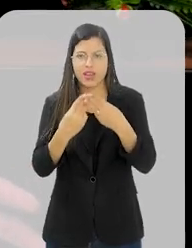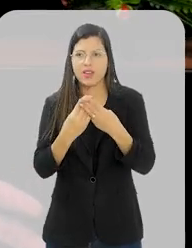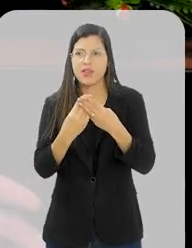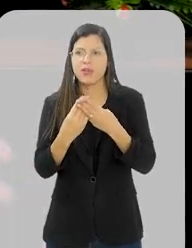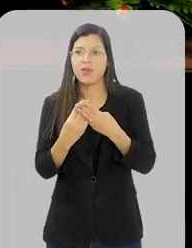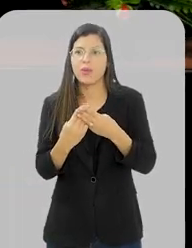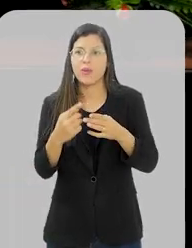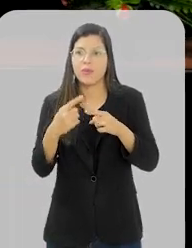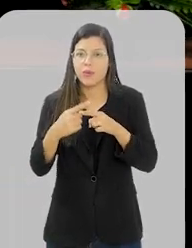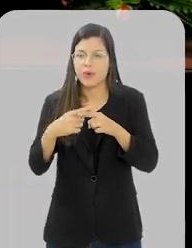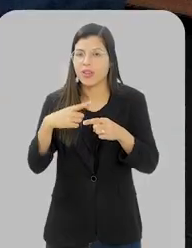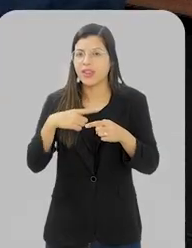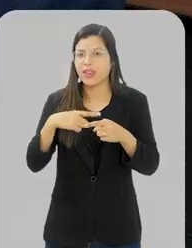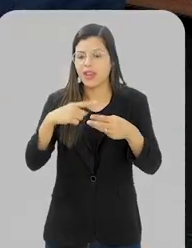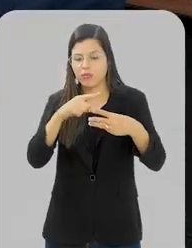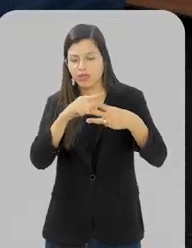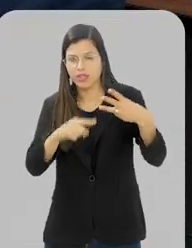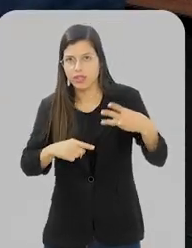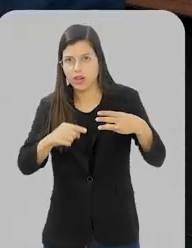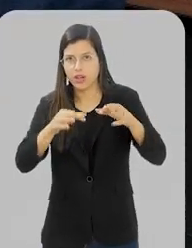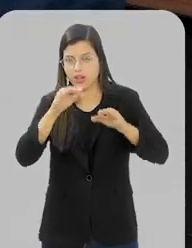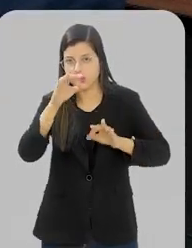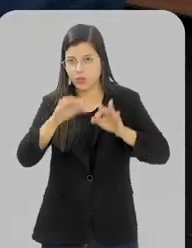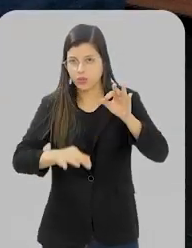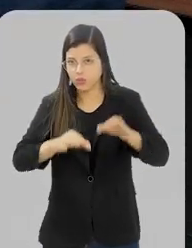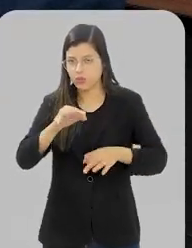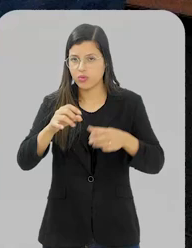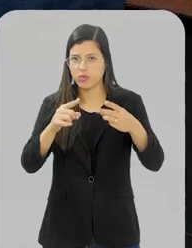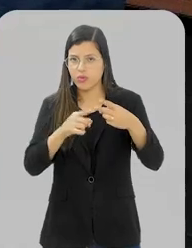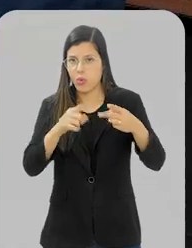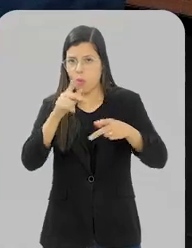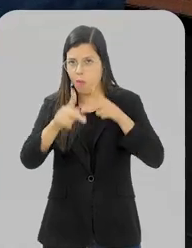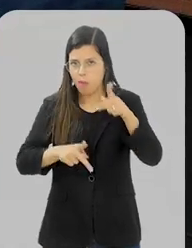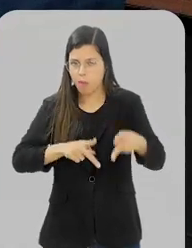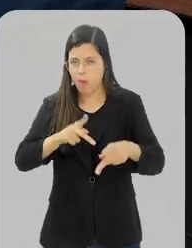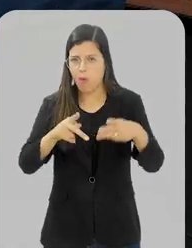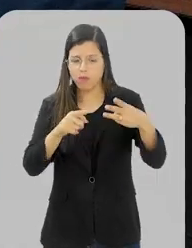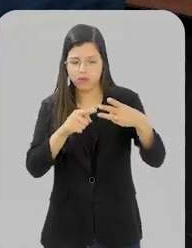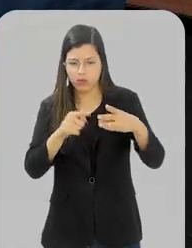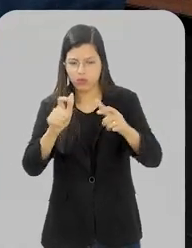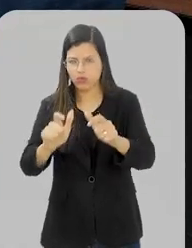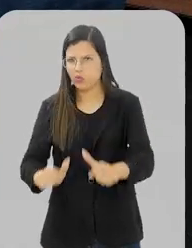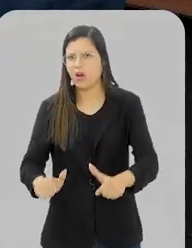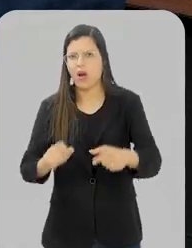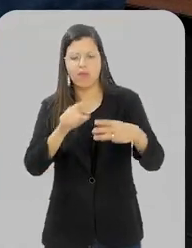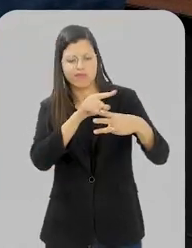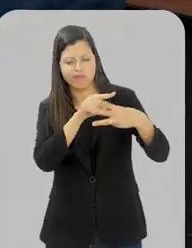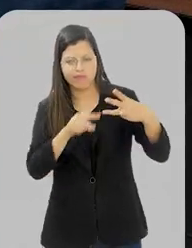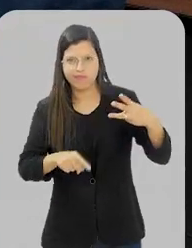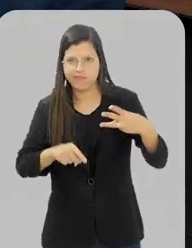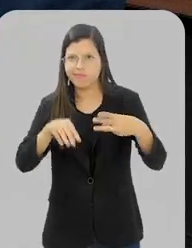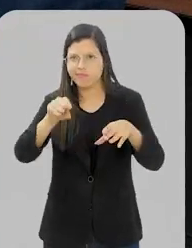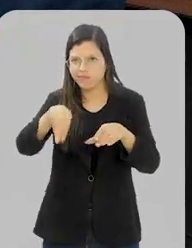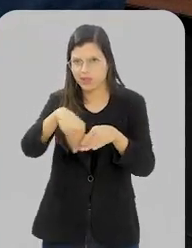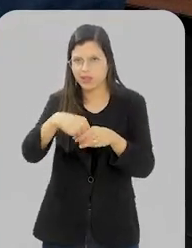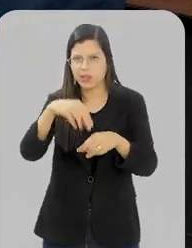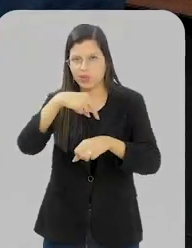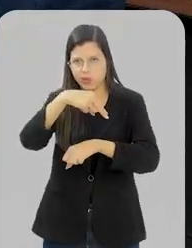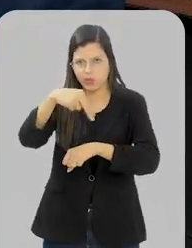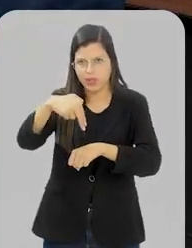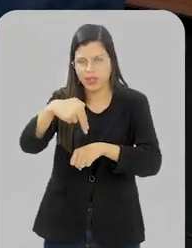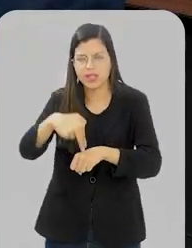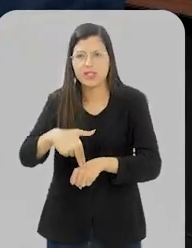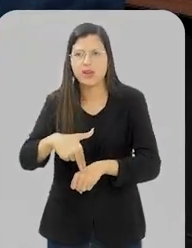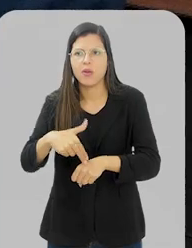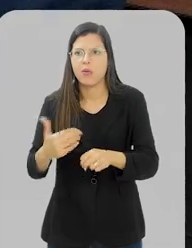propriamente dito porque você tem o arcabo legal você tem o povo e você tem o território Então são os três elementos que compõem o